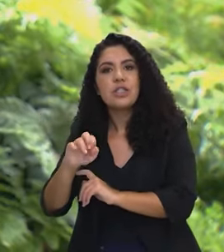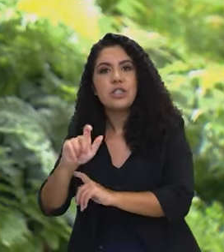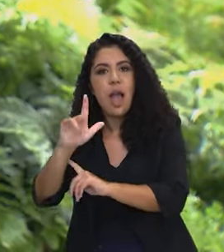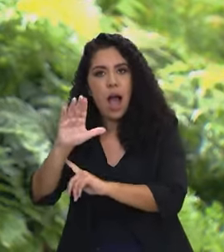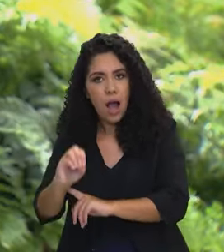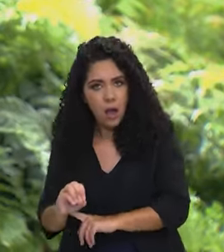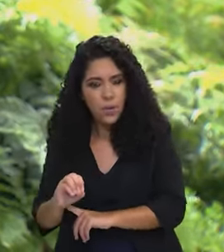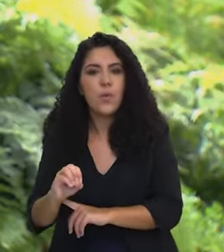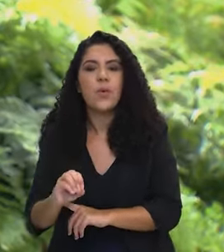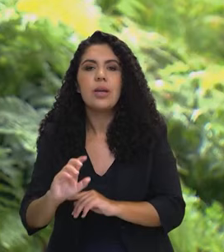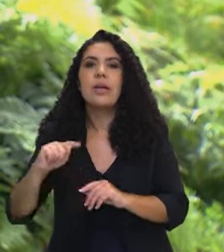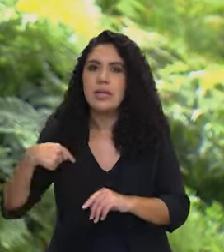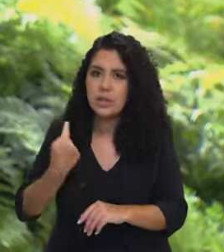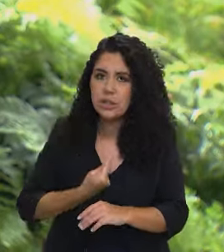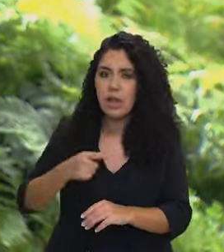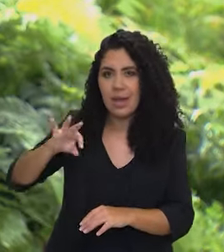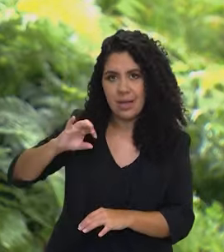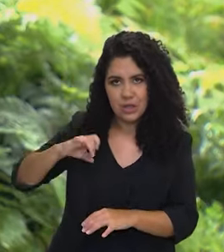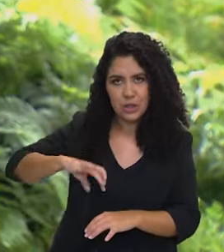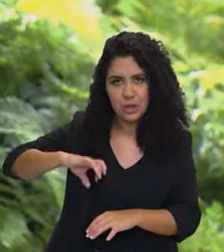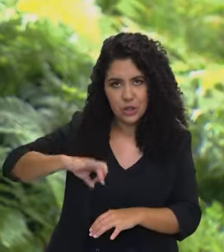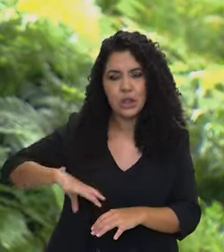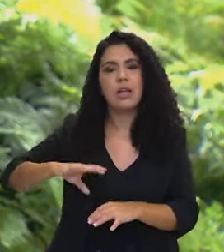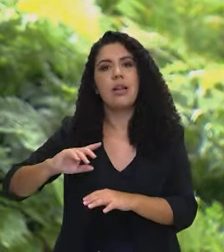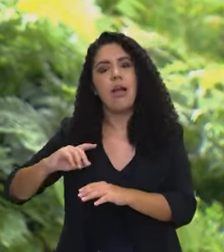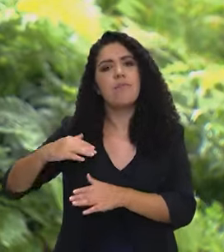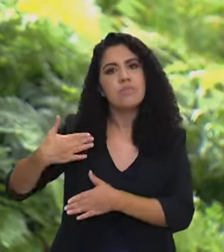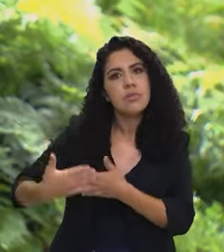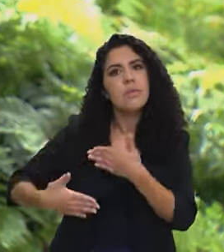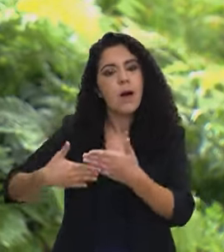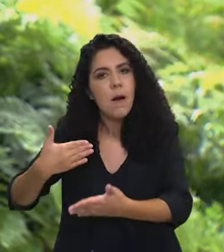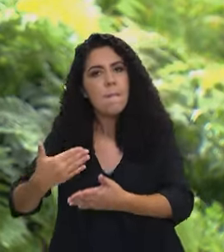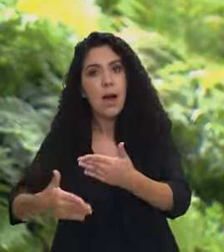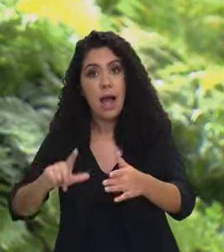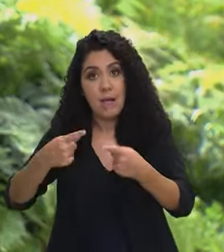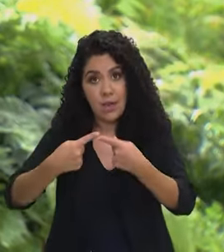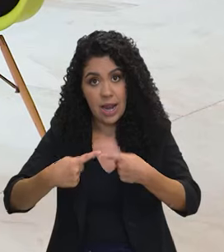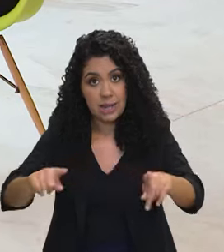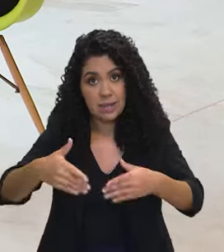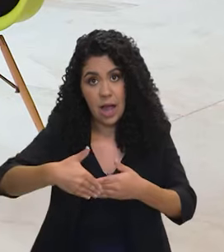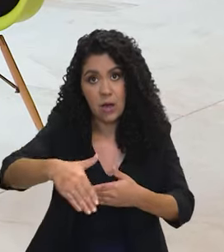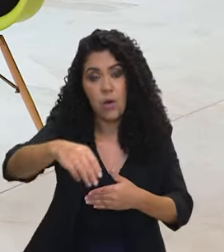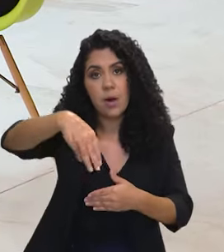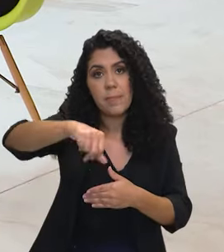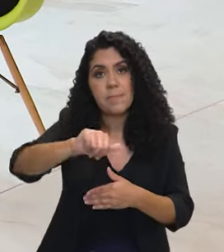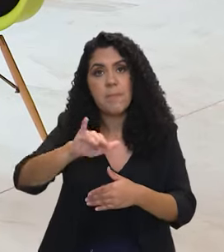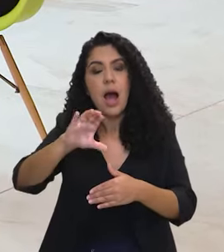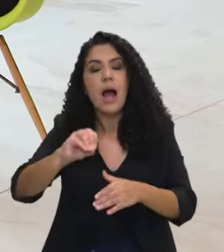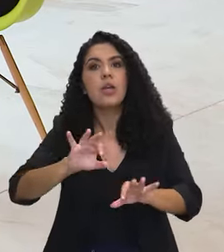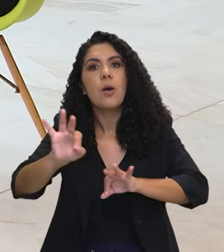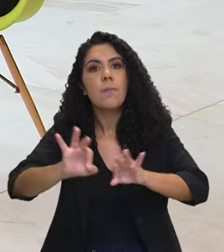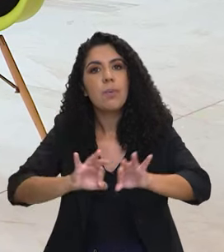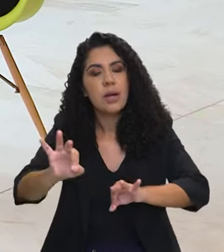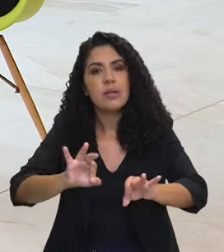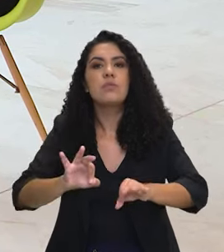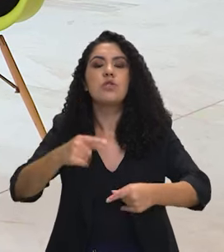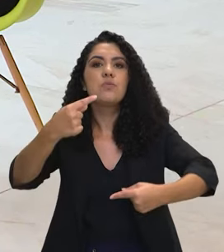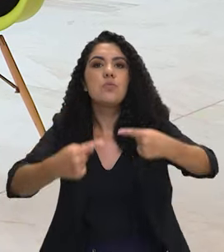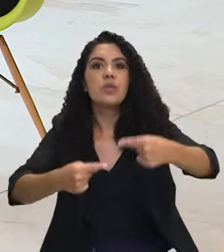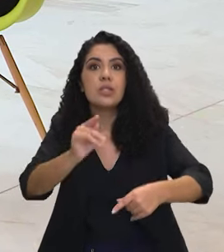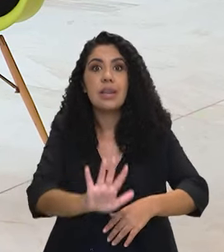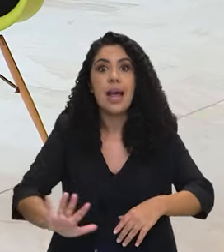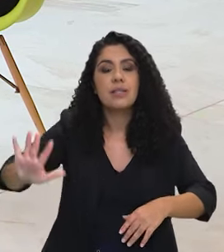cuidados, que é algo que a gente vem trabalhando, né, e que o MDS, o Ministério das Mulheres, vão lançar agora em maio, um plano e uma política nacional de